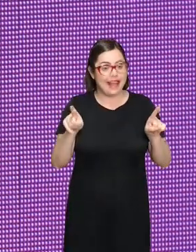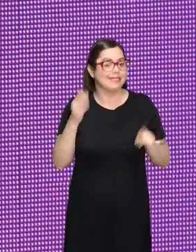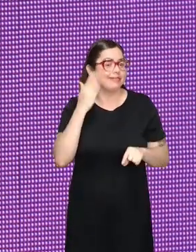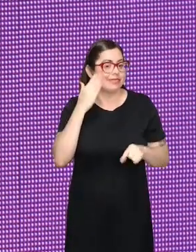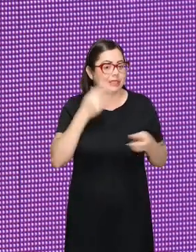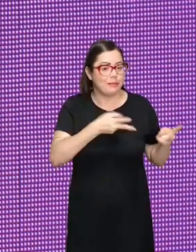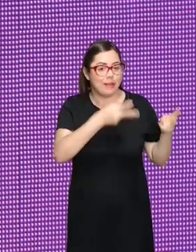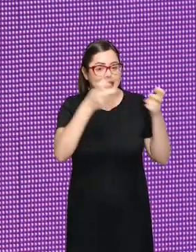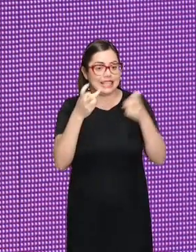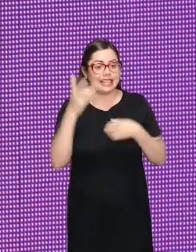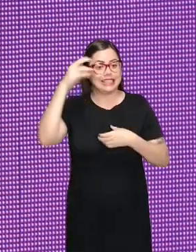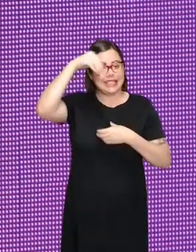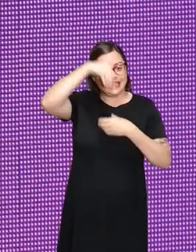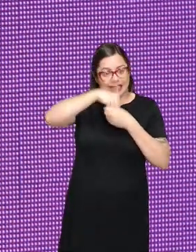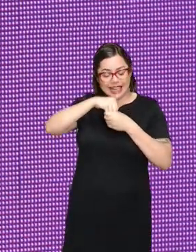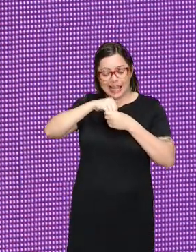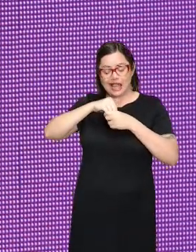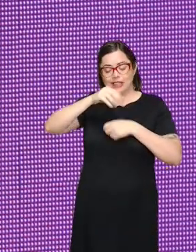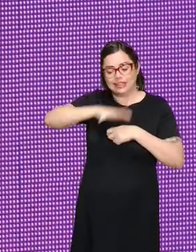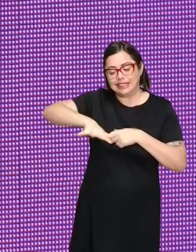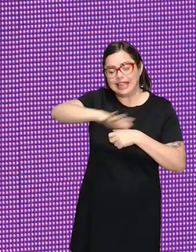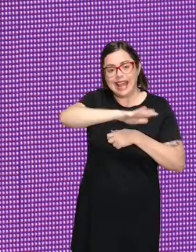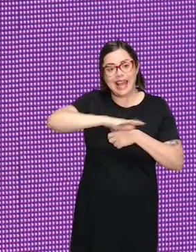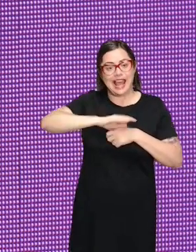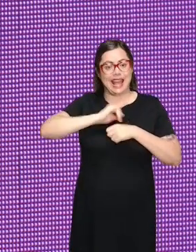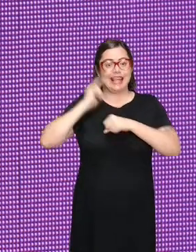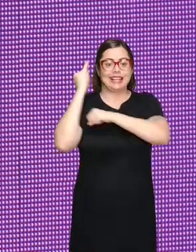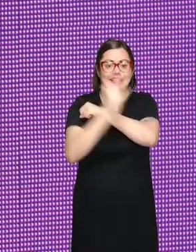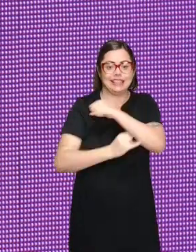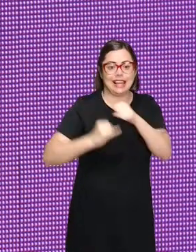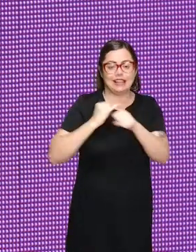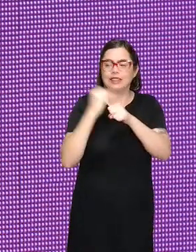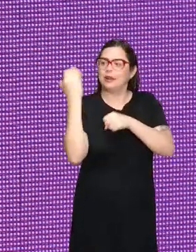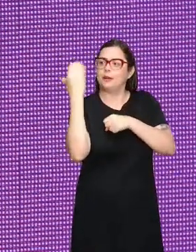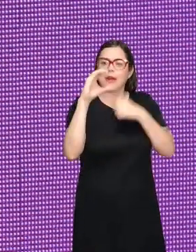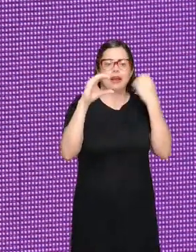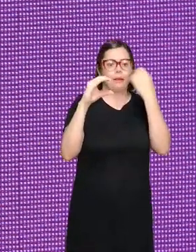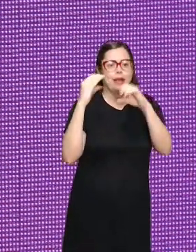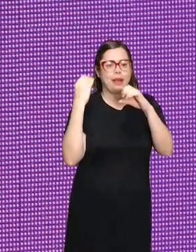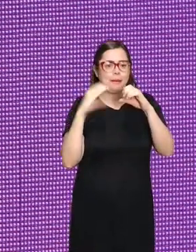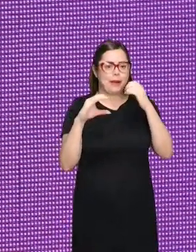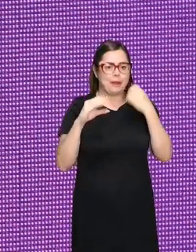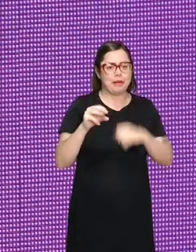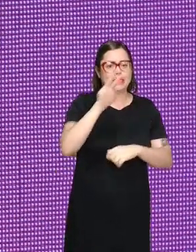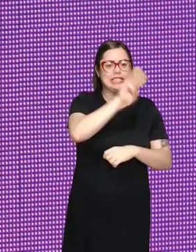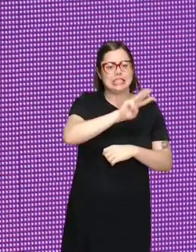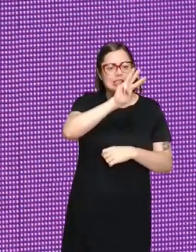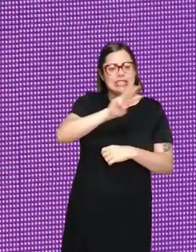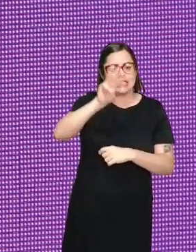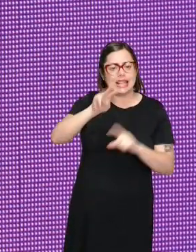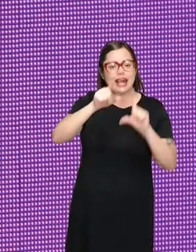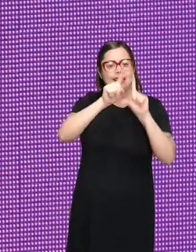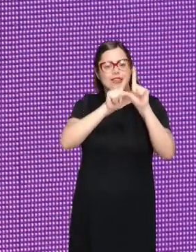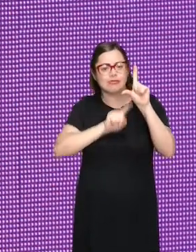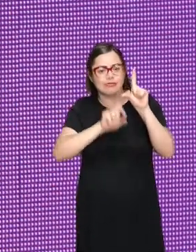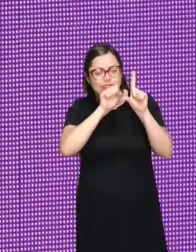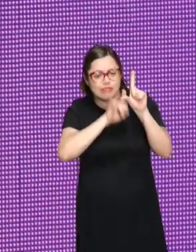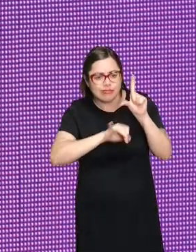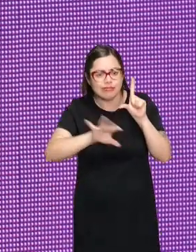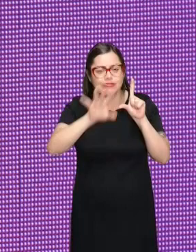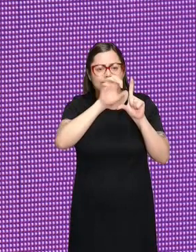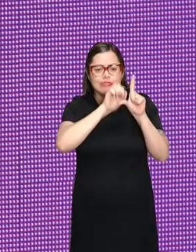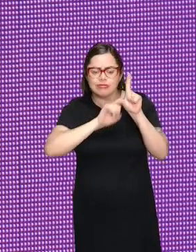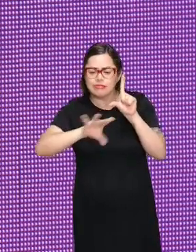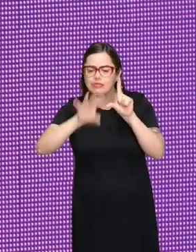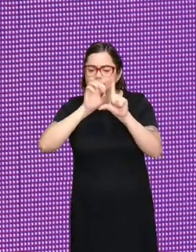estímulo, né, ao consumo, né, as ferramentas de autopublicação que deram origem aos blogs e às blogueiras, né, então assim, tudo isso,